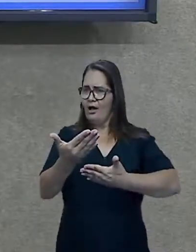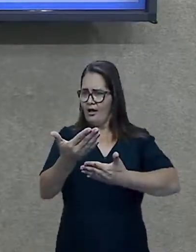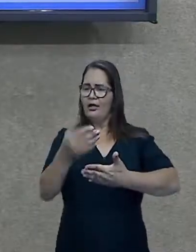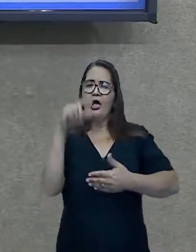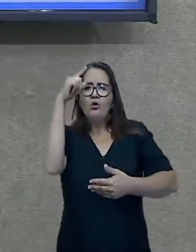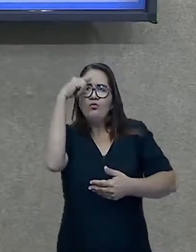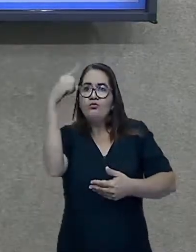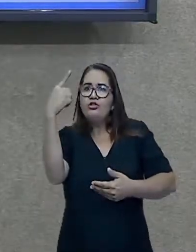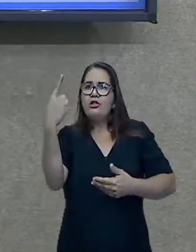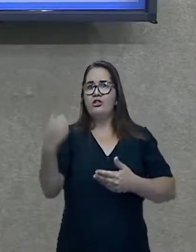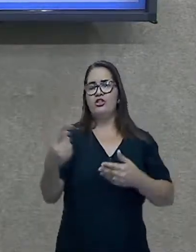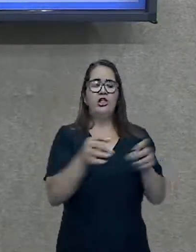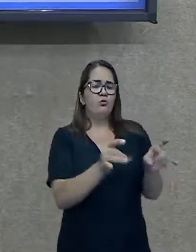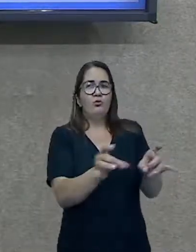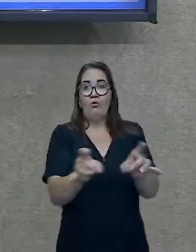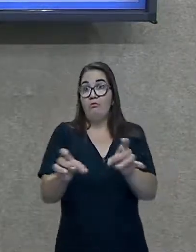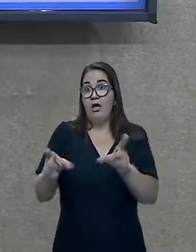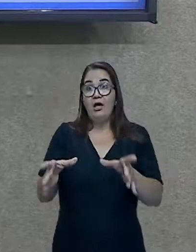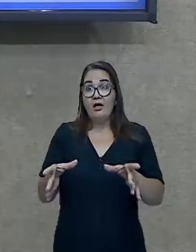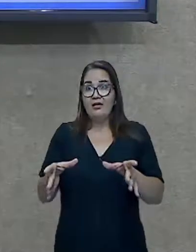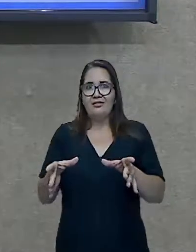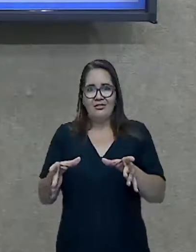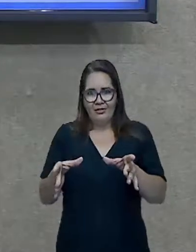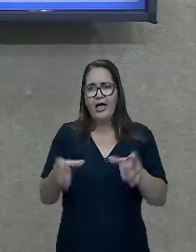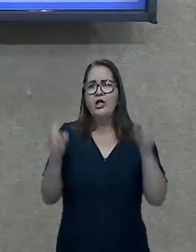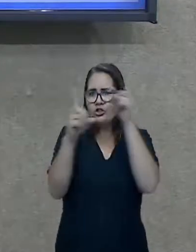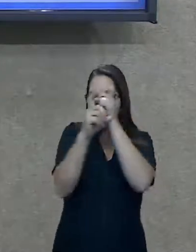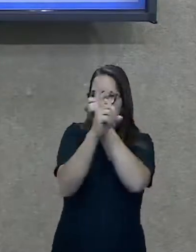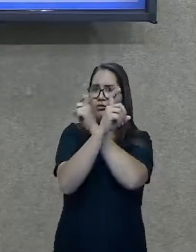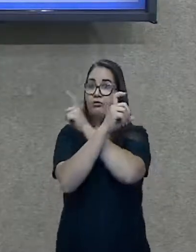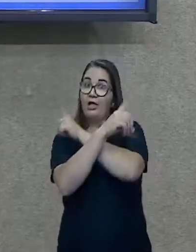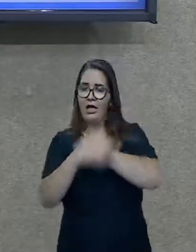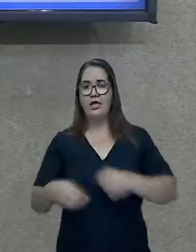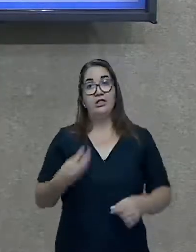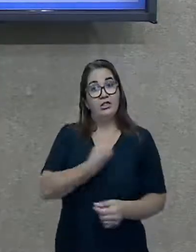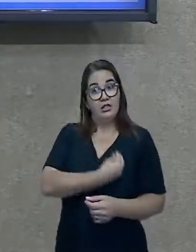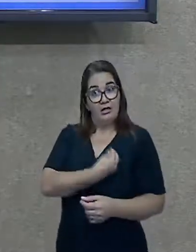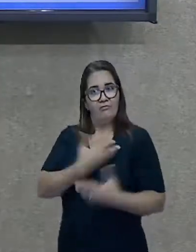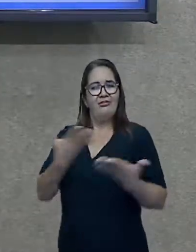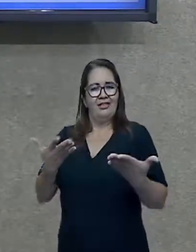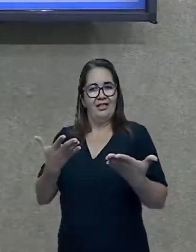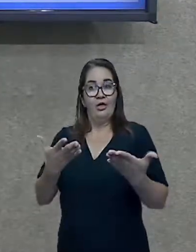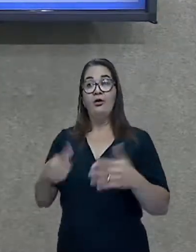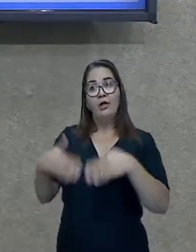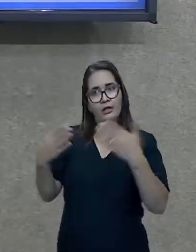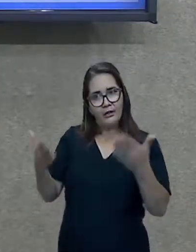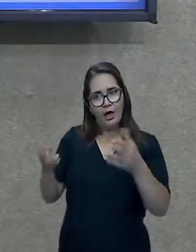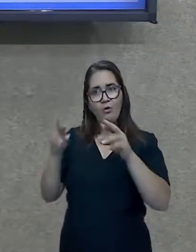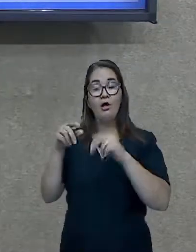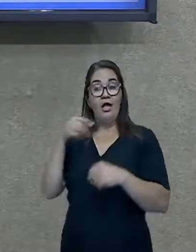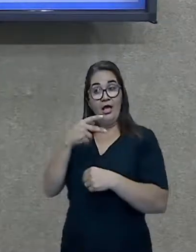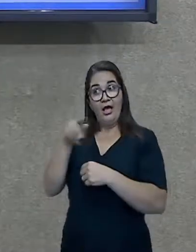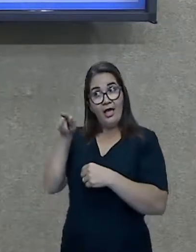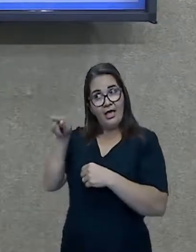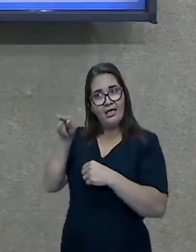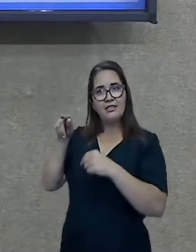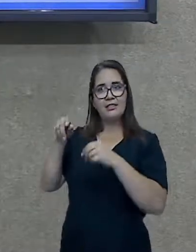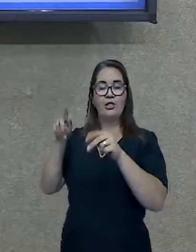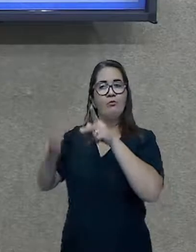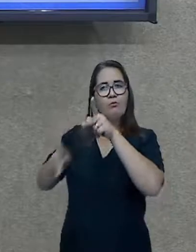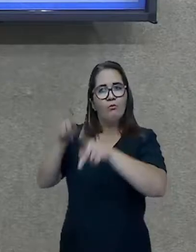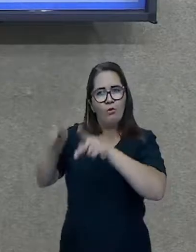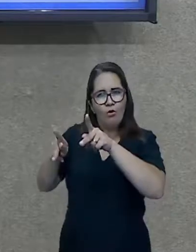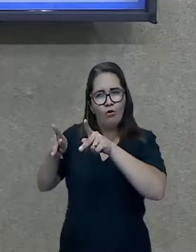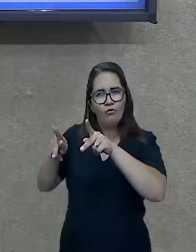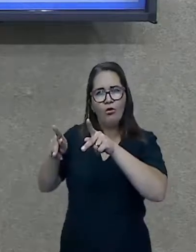cotidianas. Então, eles tinham uma organização política, né? O povo de Urubá, ele era um